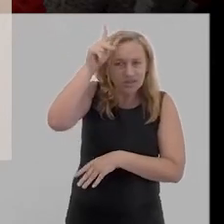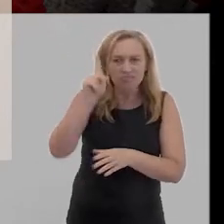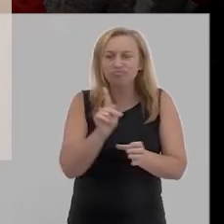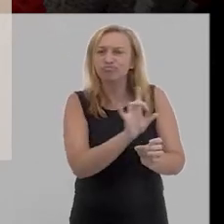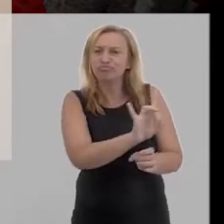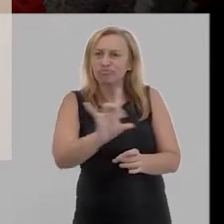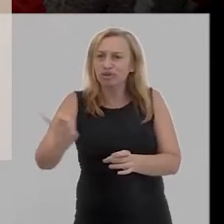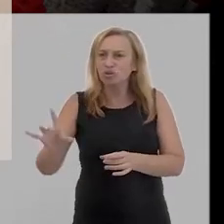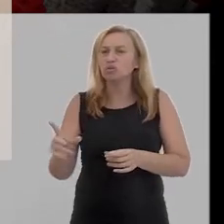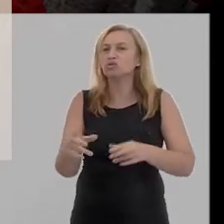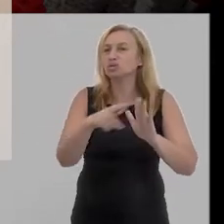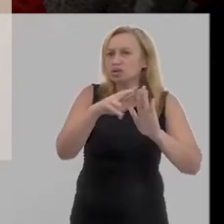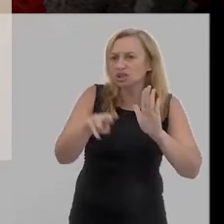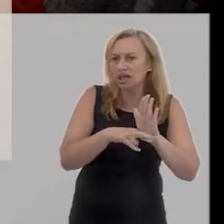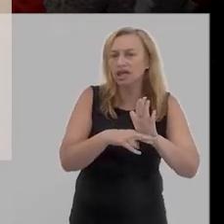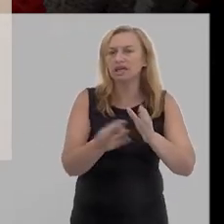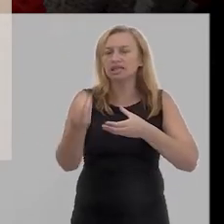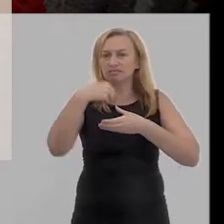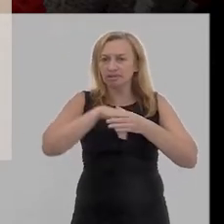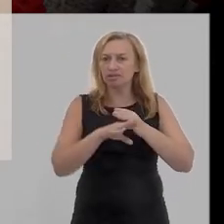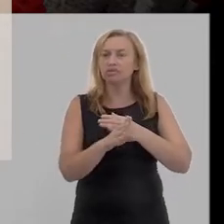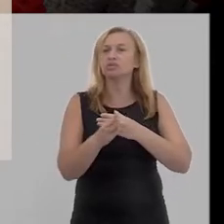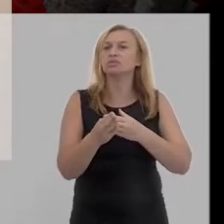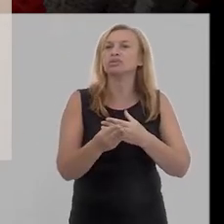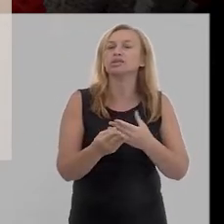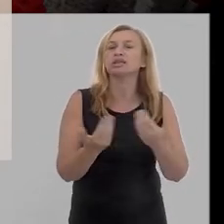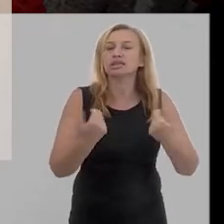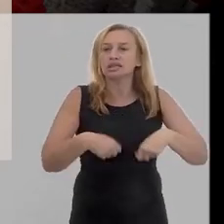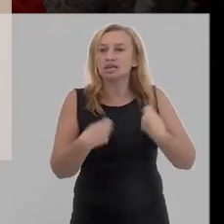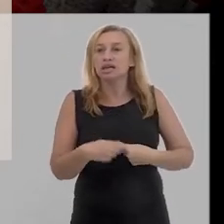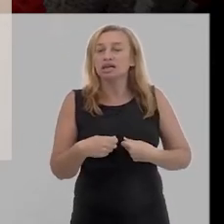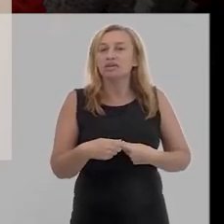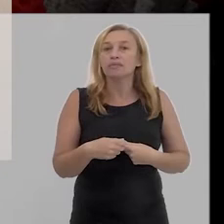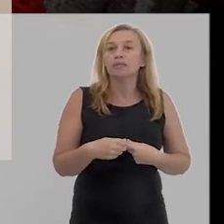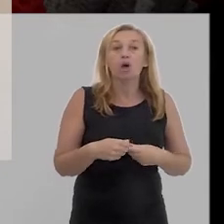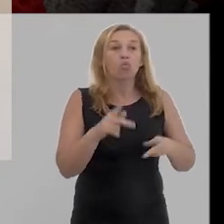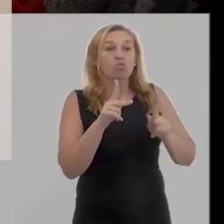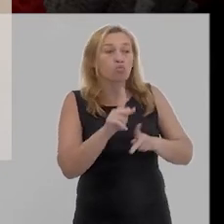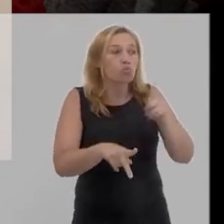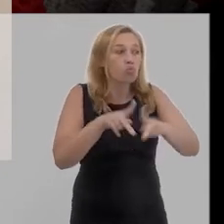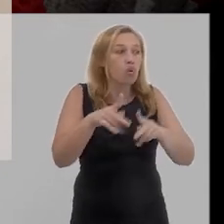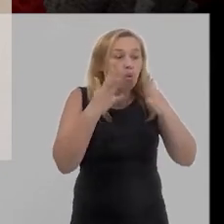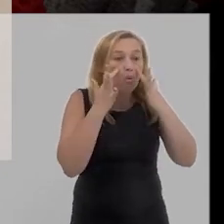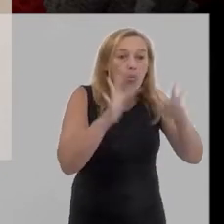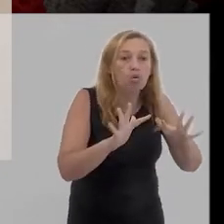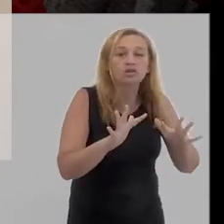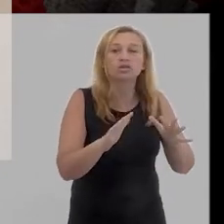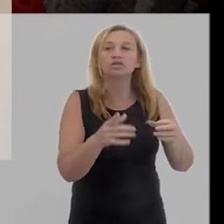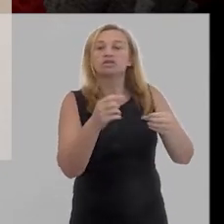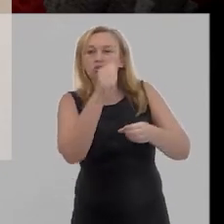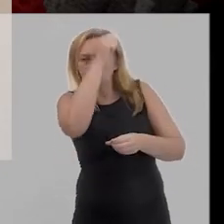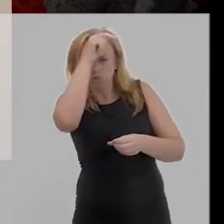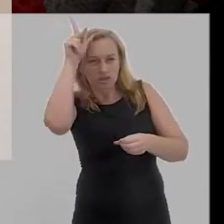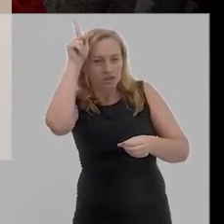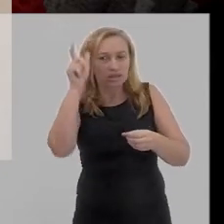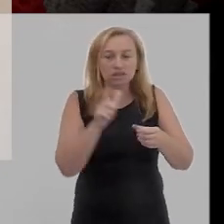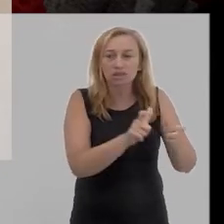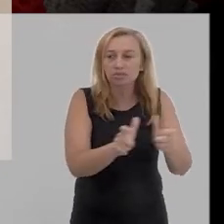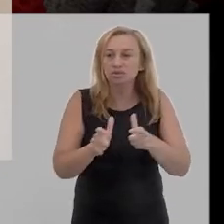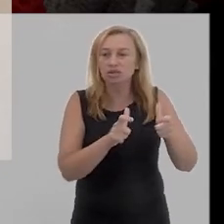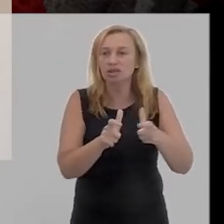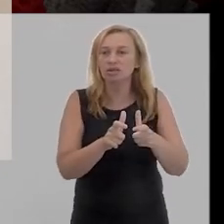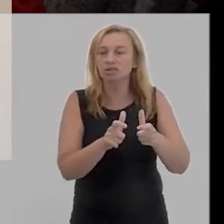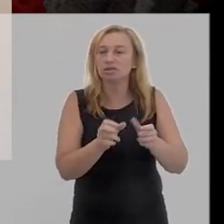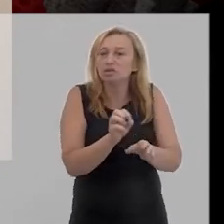situação logística, né, suas demandas internas. Então, é melhor a população ficar atenta para o que o município orienta.